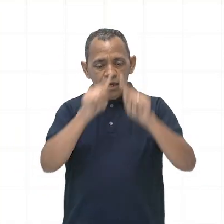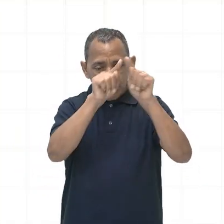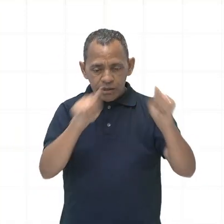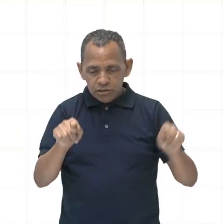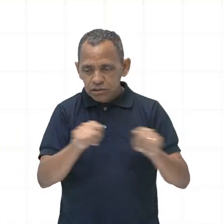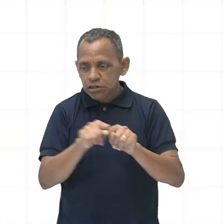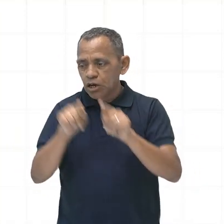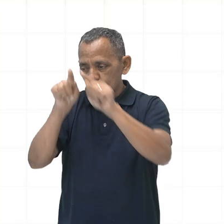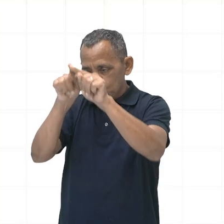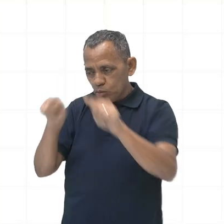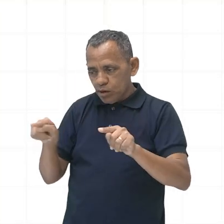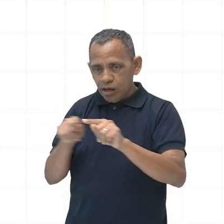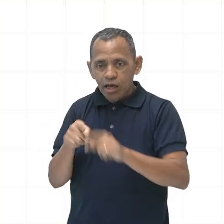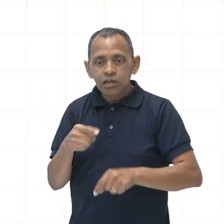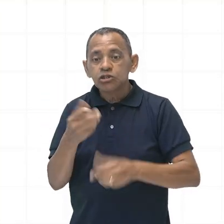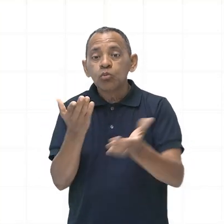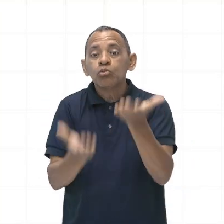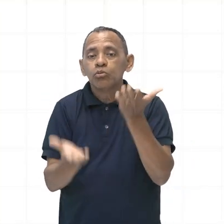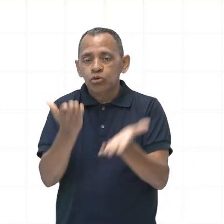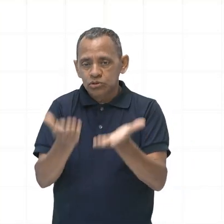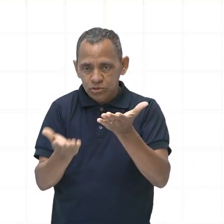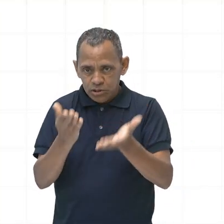são